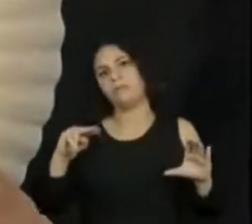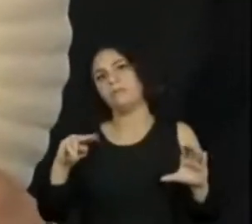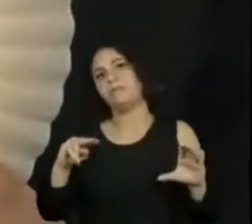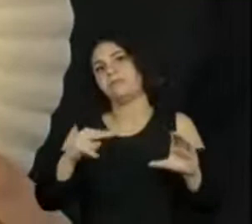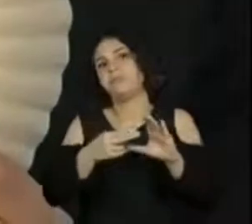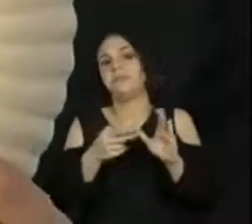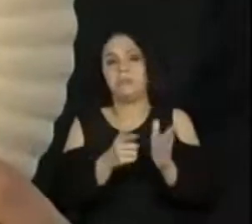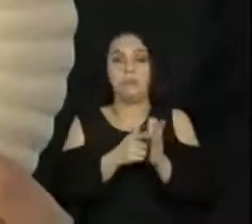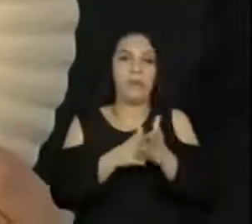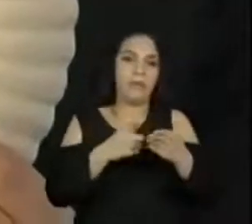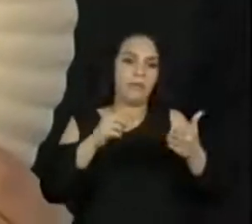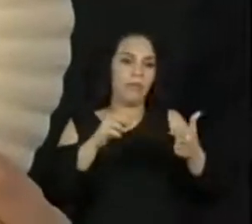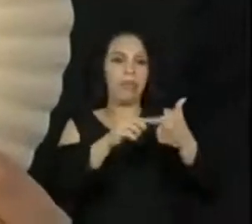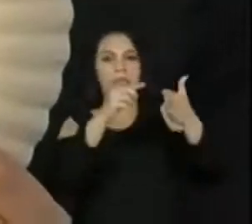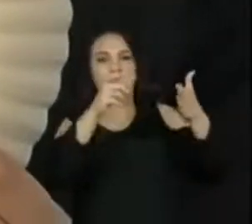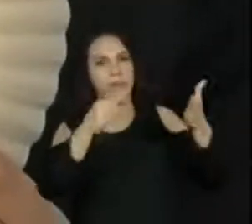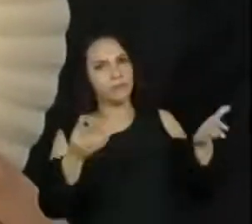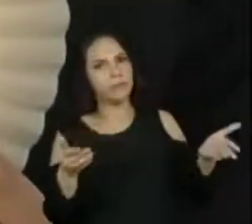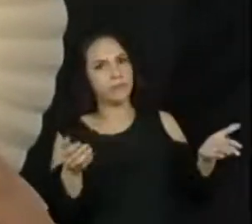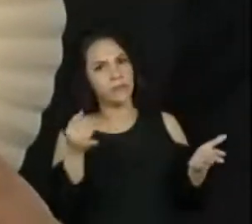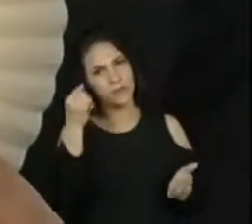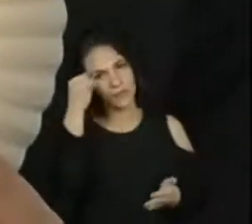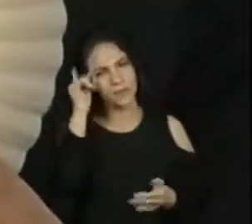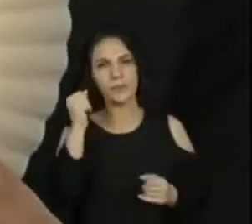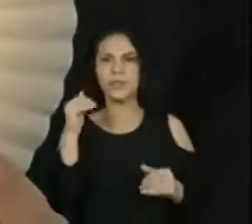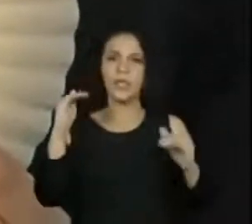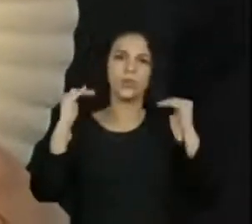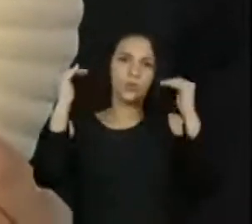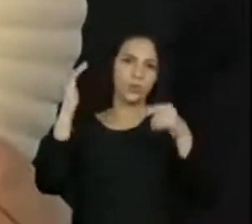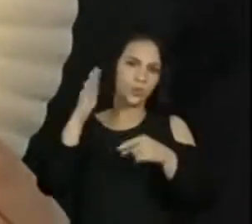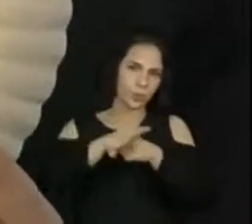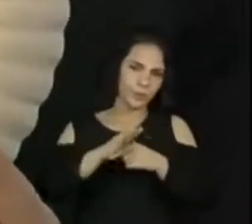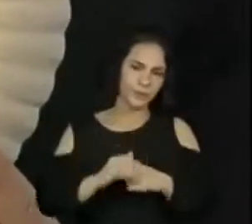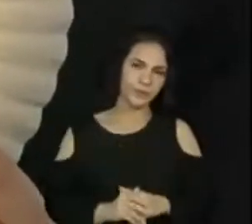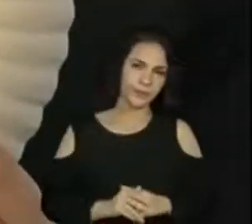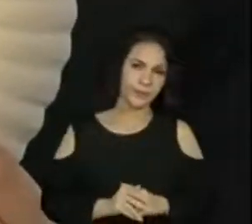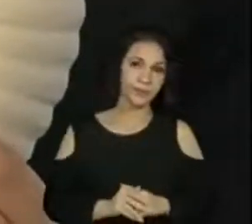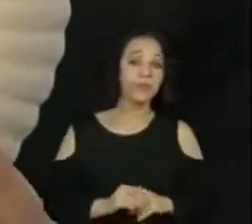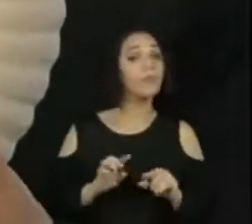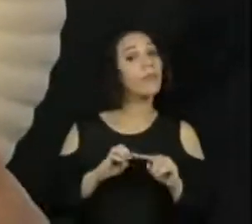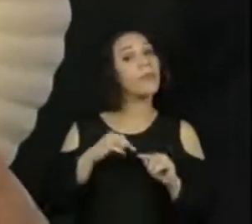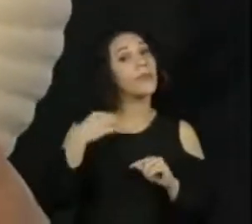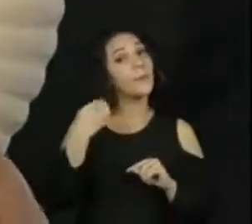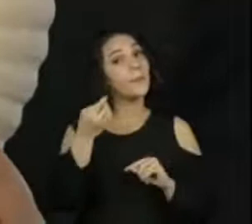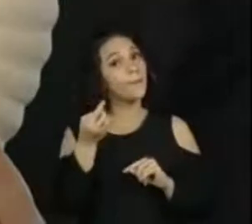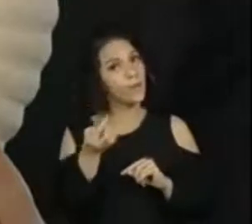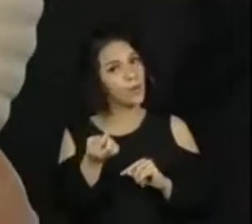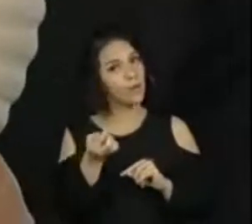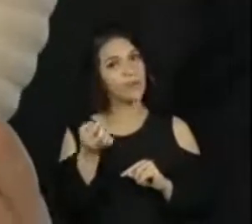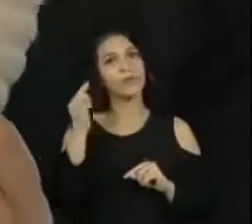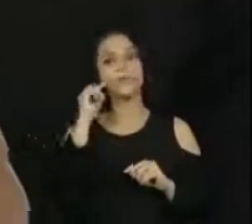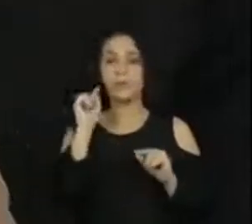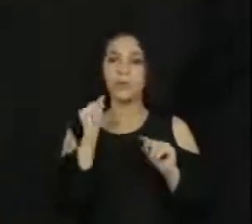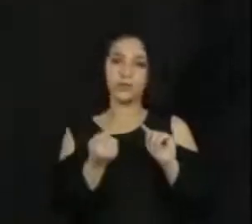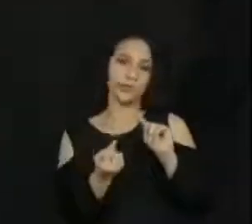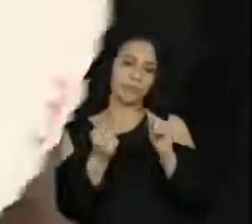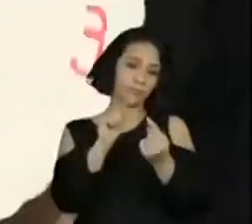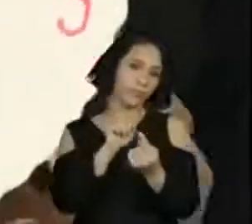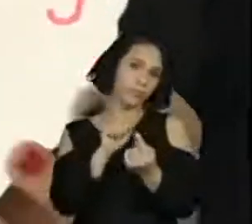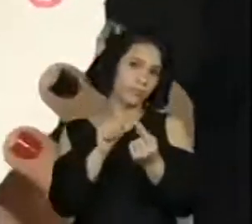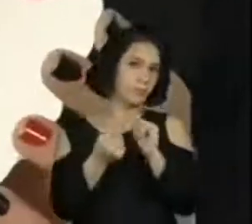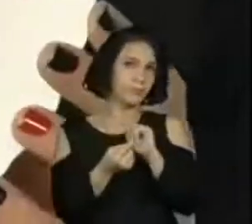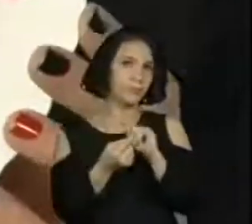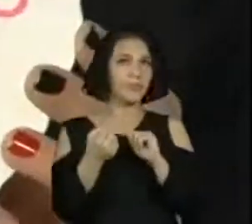sejam papelão. Precisa da ajuda de um adulto. E depois, na frente ou atrás, eu escolhi a frente